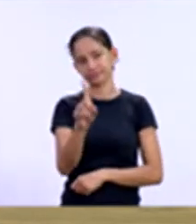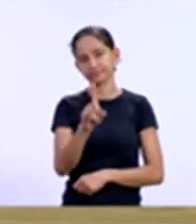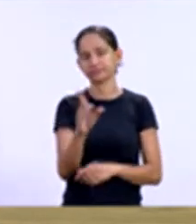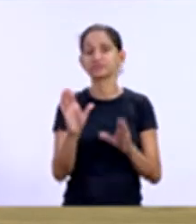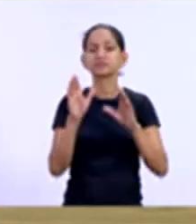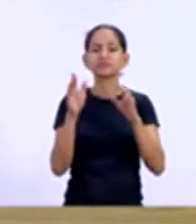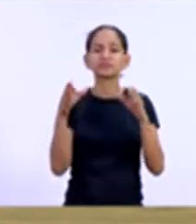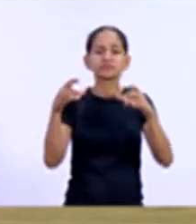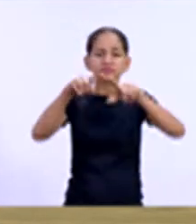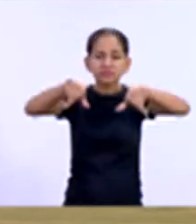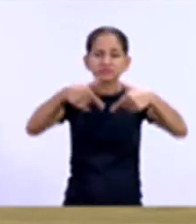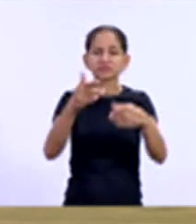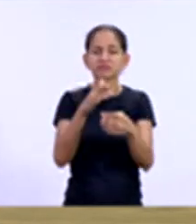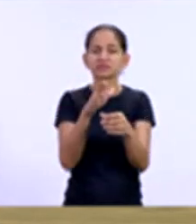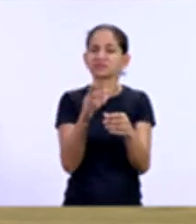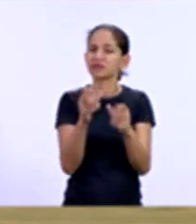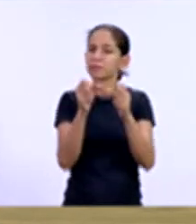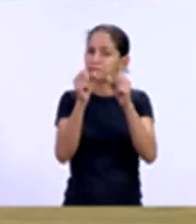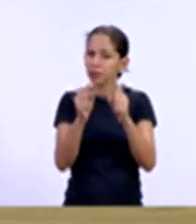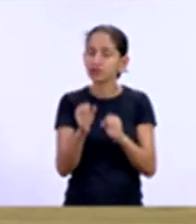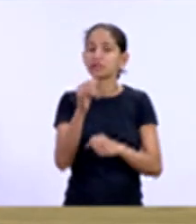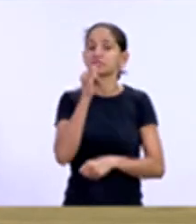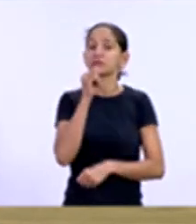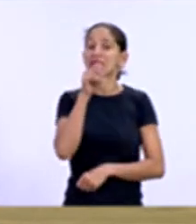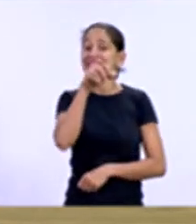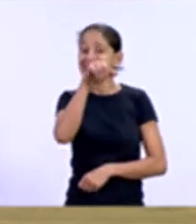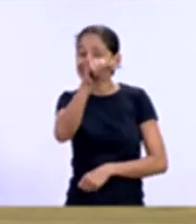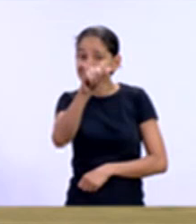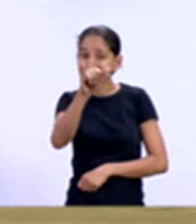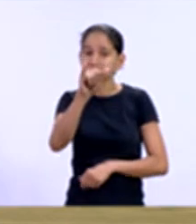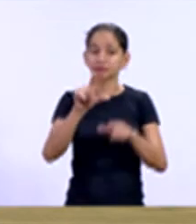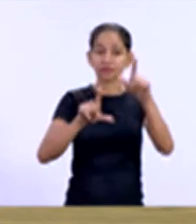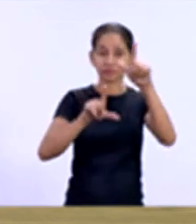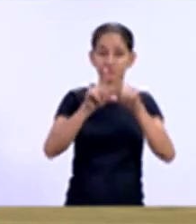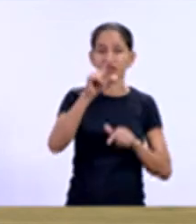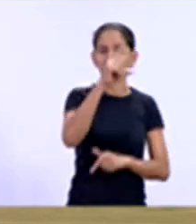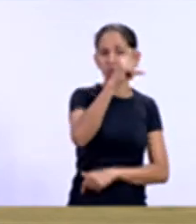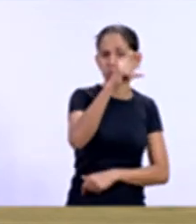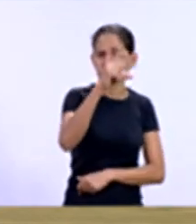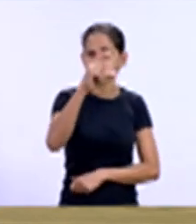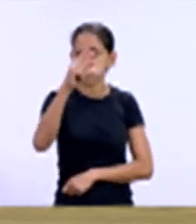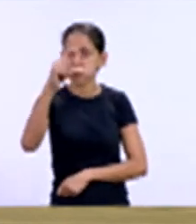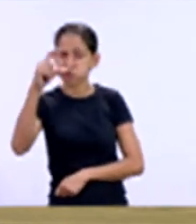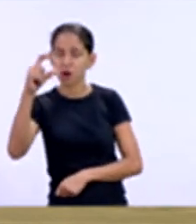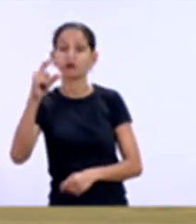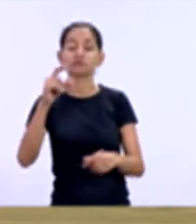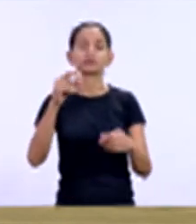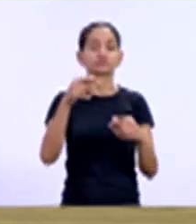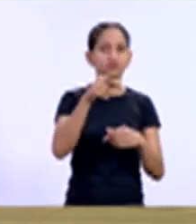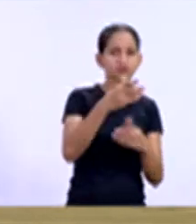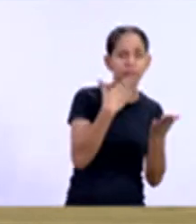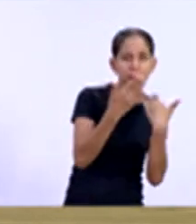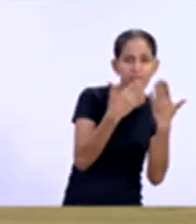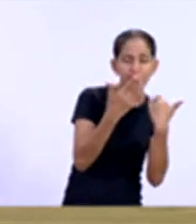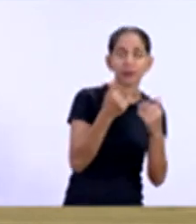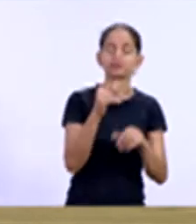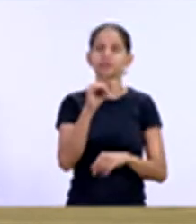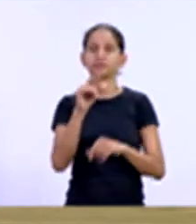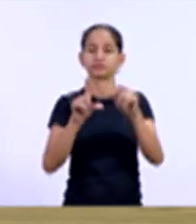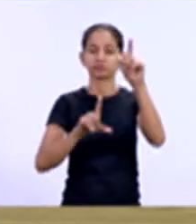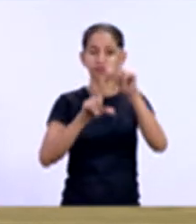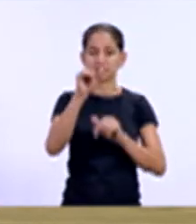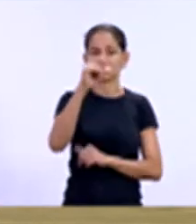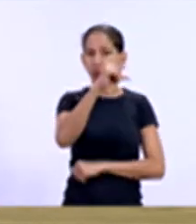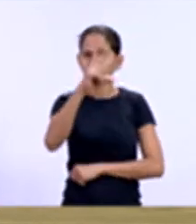fechado, uma sala de aula. Na internet, se você, por exemplo, escrever em caixa alta, em letras maiúsculas, por exemplo, no chat, está todo mundo escrevendo, você vem lá escrevendo em letra